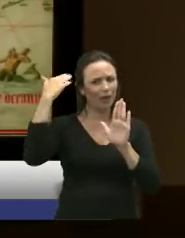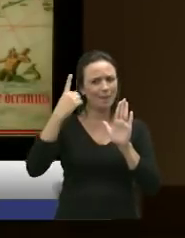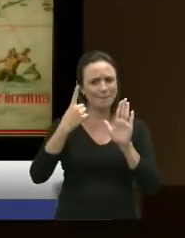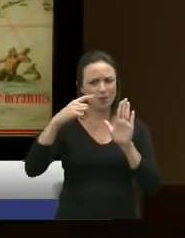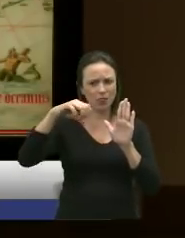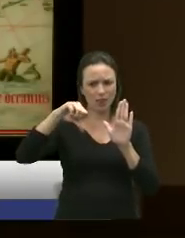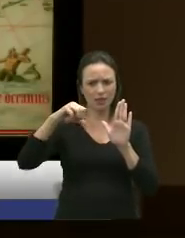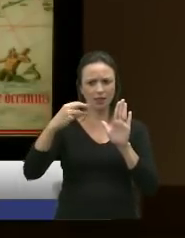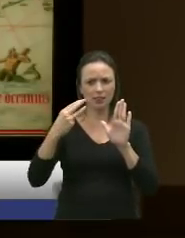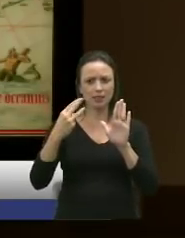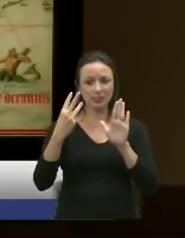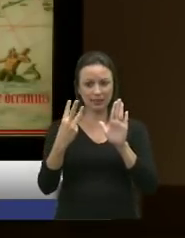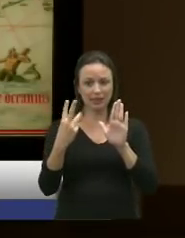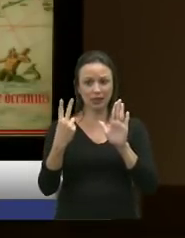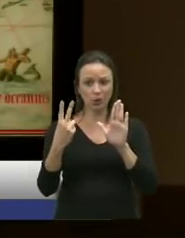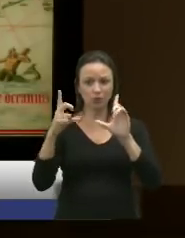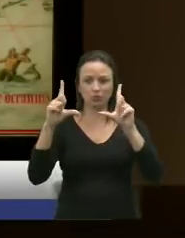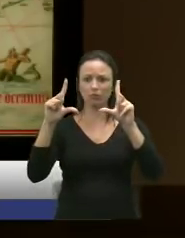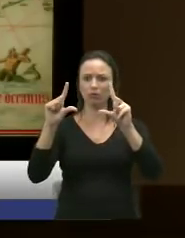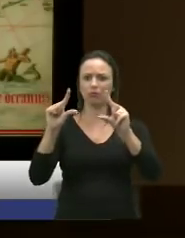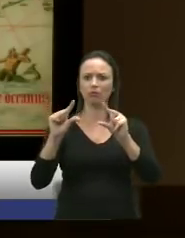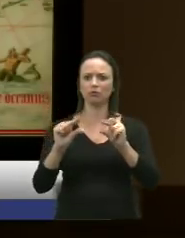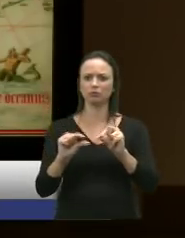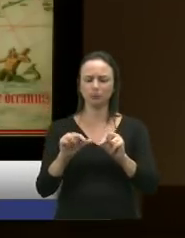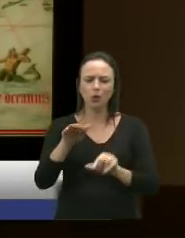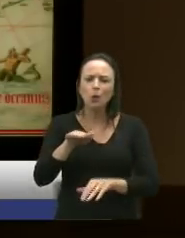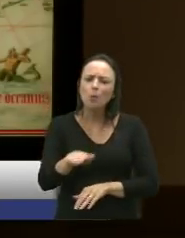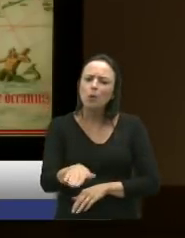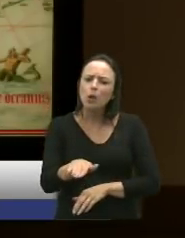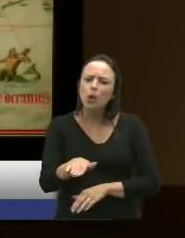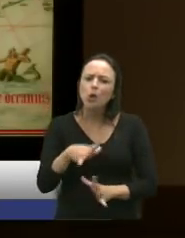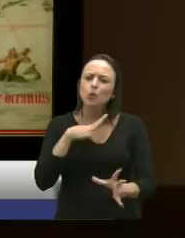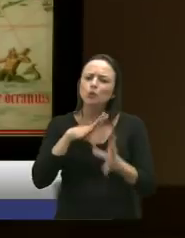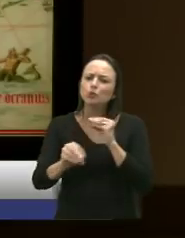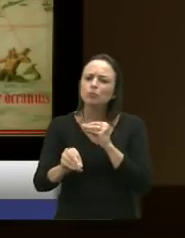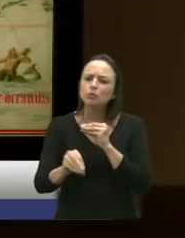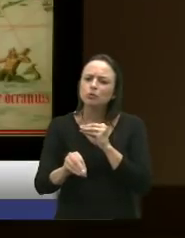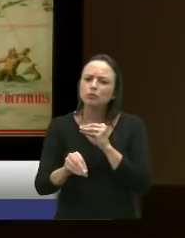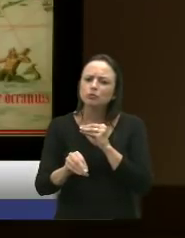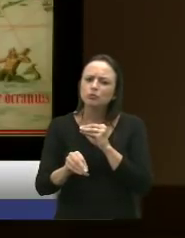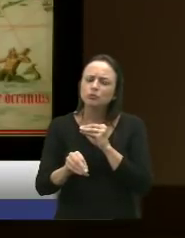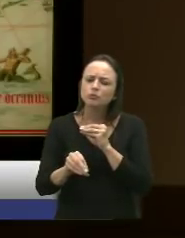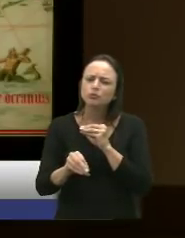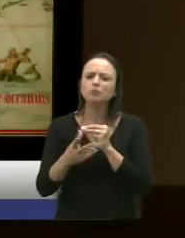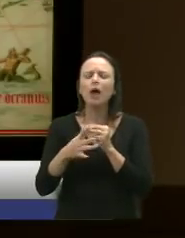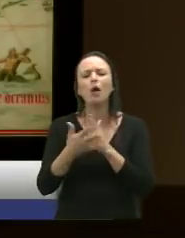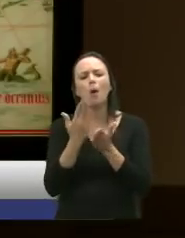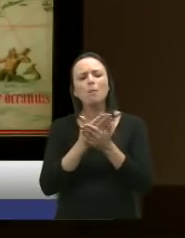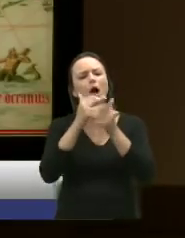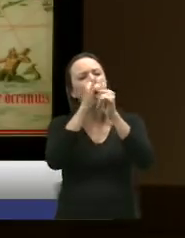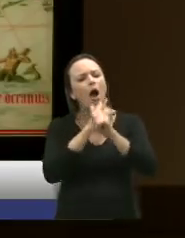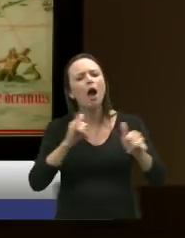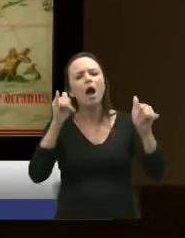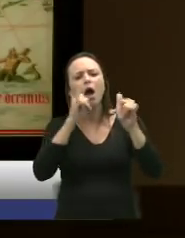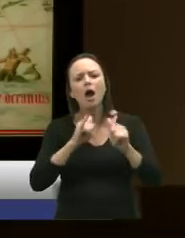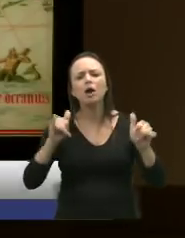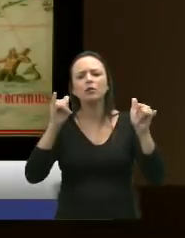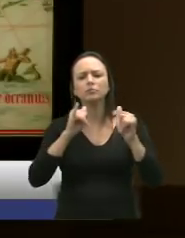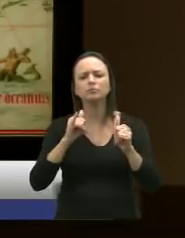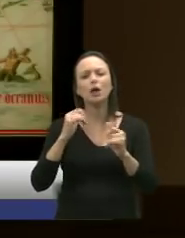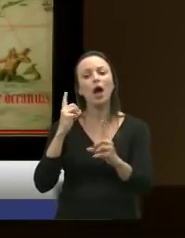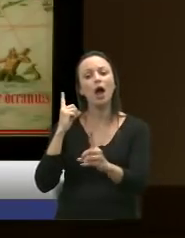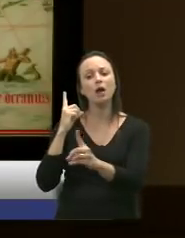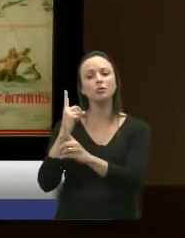32. Esse garoto sumiu e na divulgação encontraram um garoto na frente